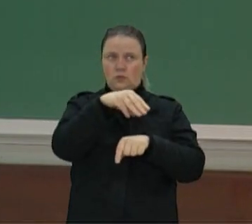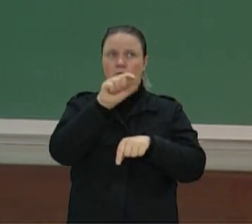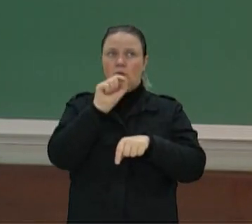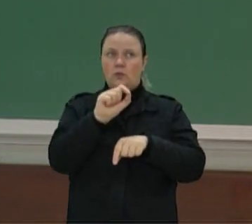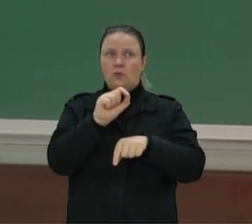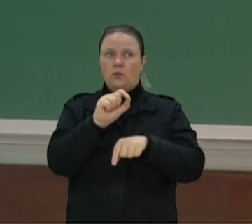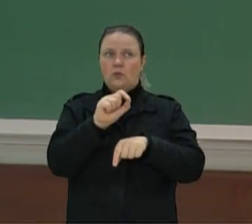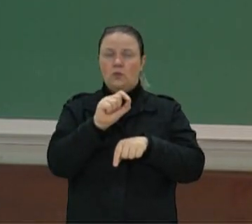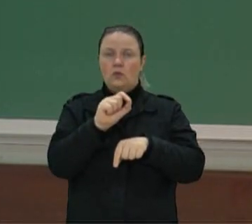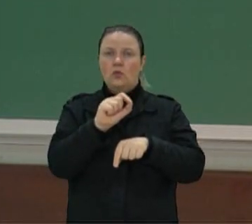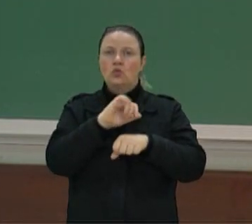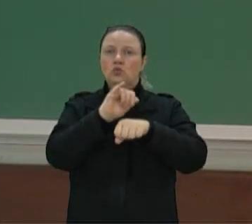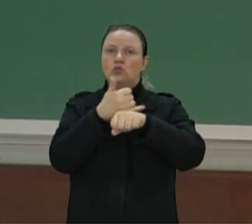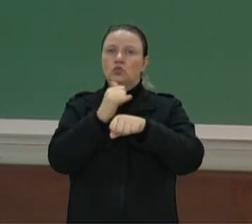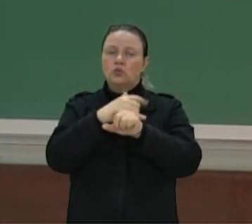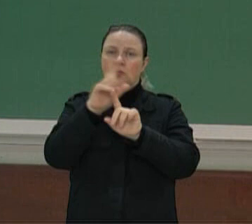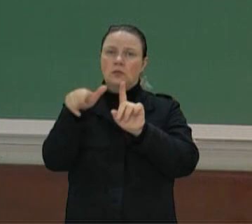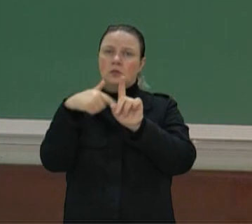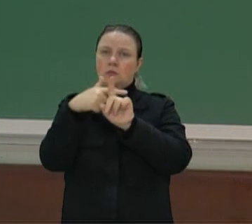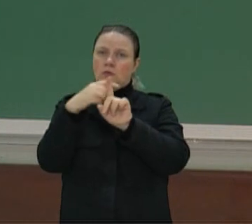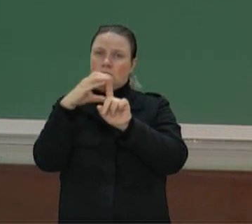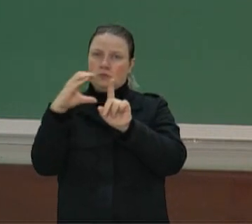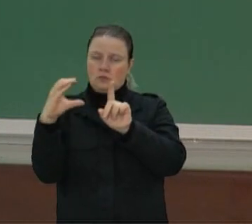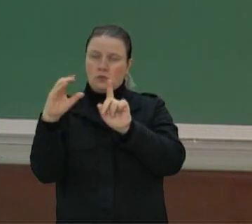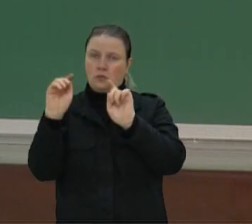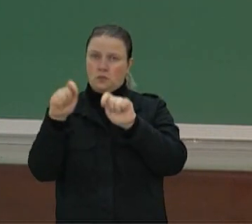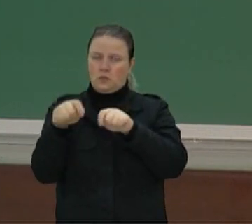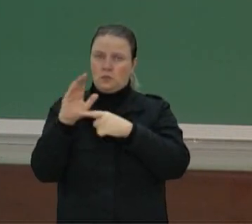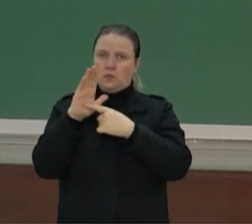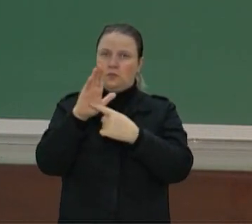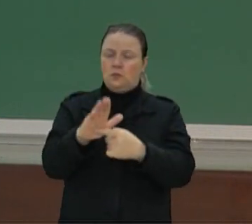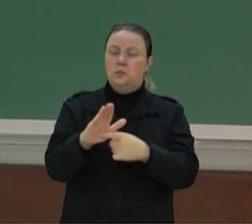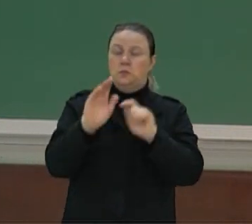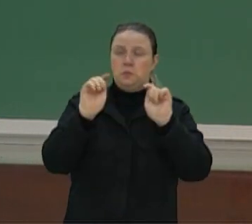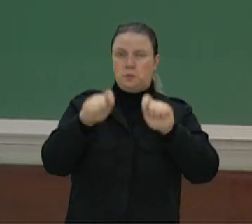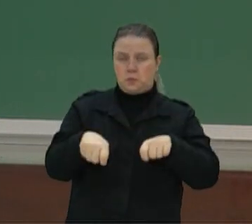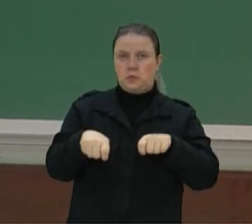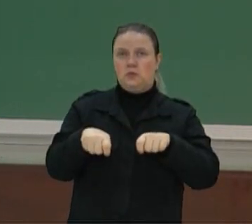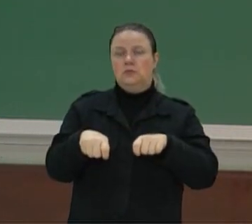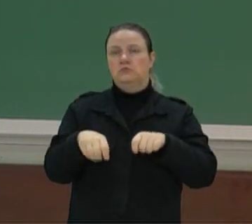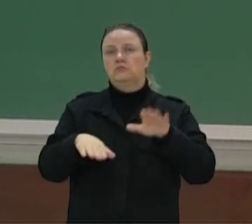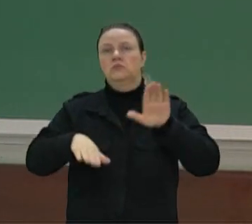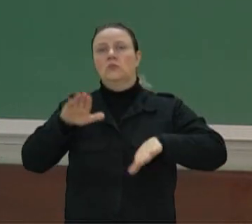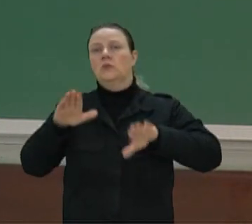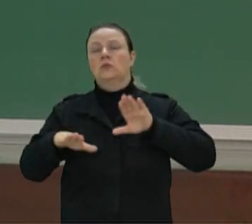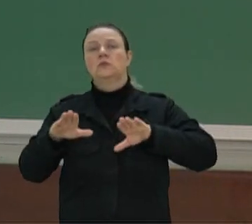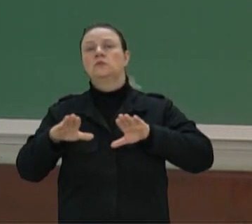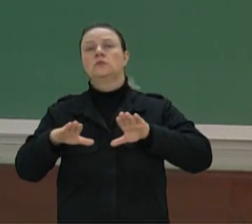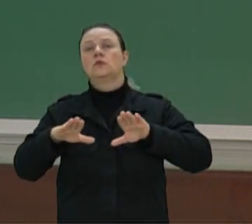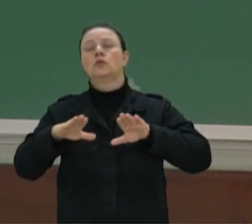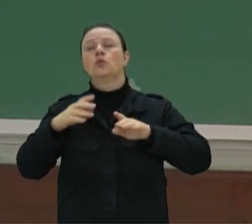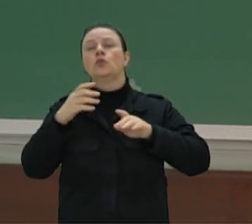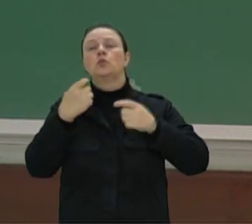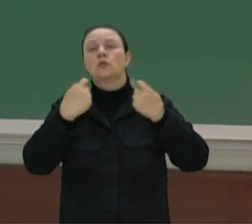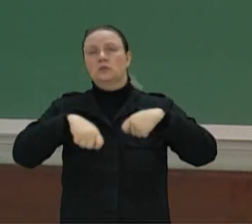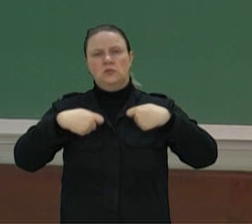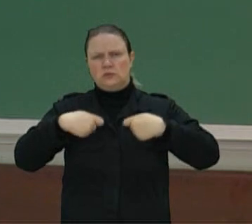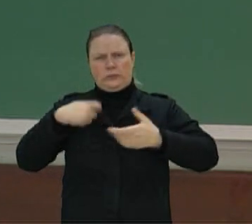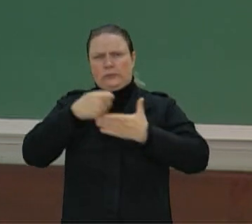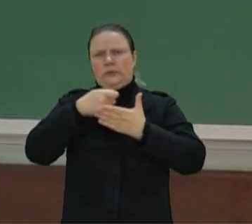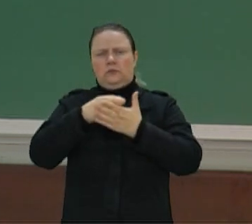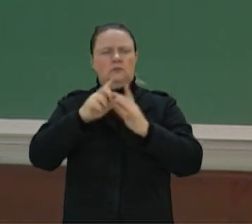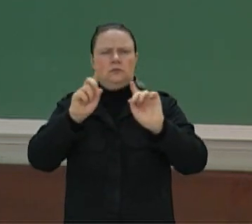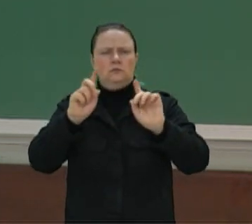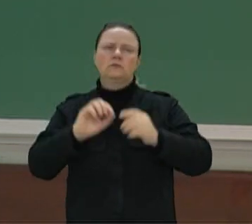seria juros mais o capital. Posso colocar isso em evidência, se você quiser, senão não tem necessidade, tá certo? Agora eu vou usar